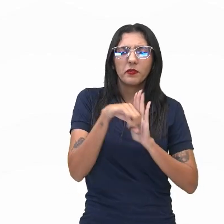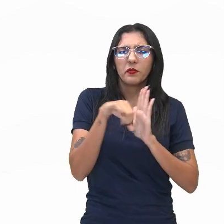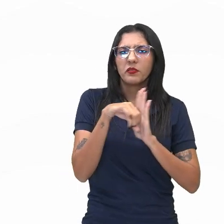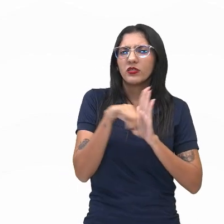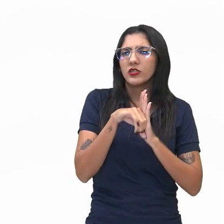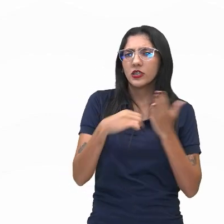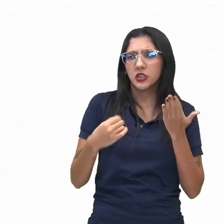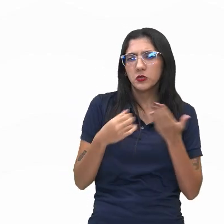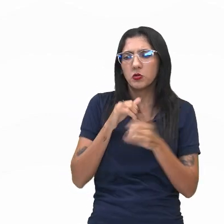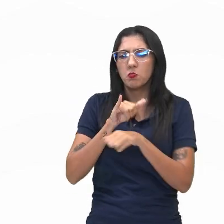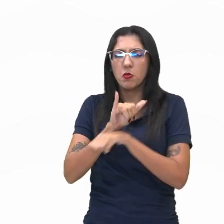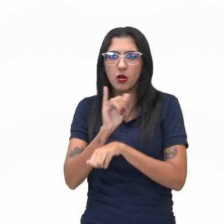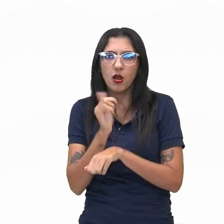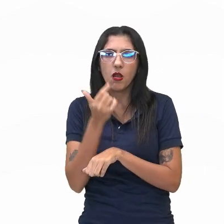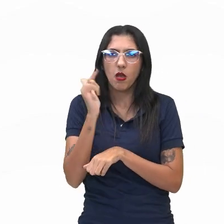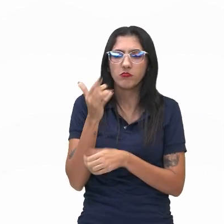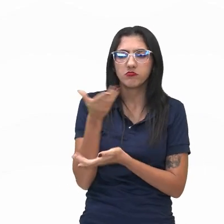também